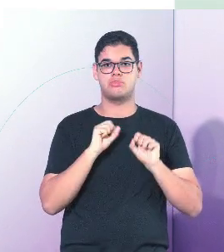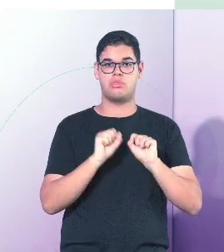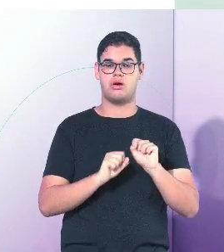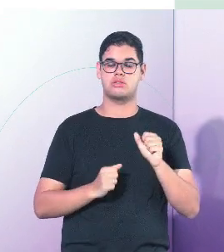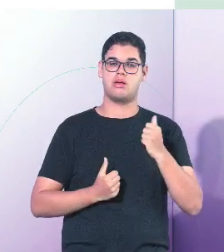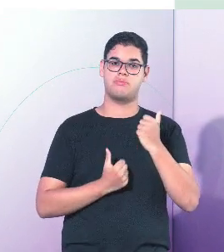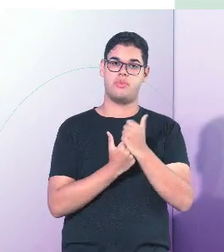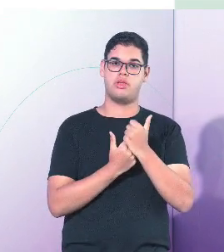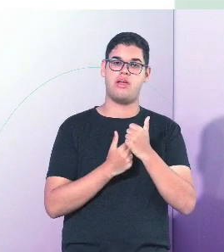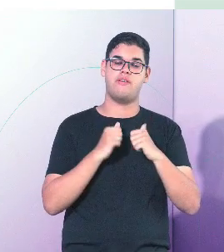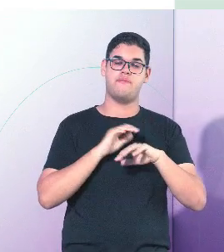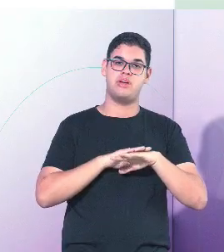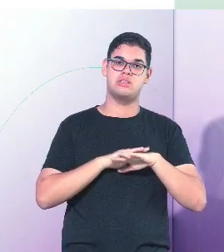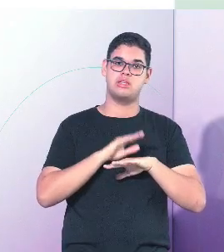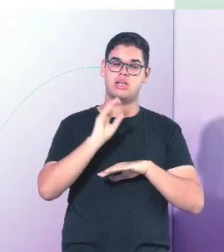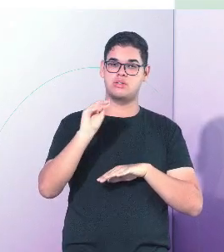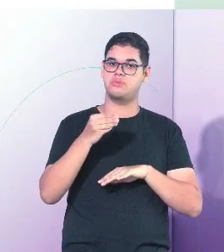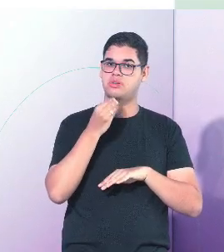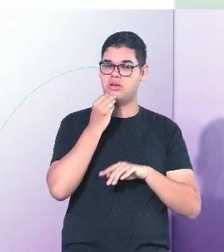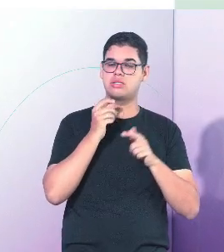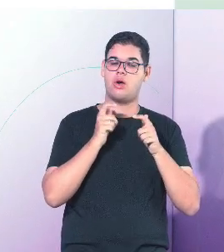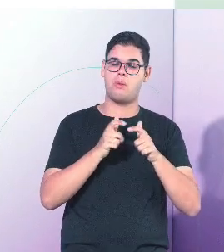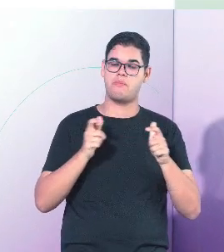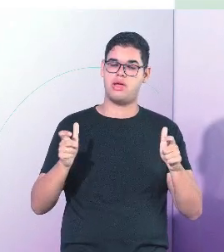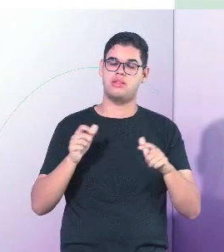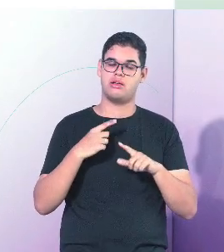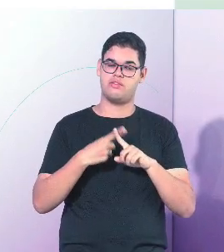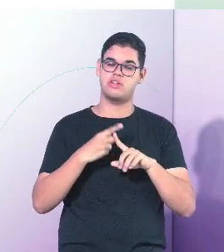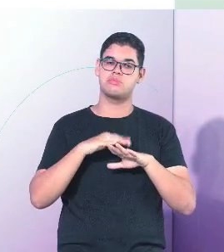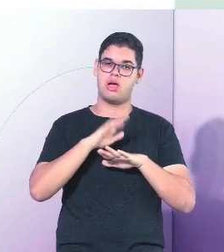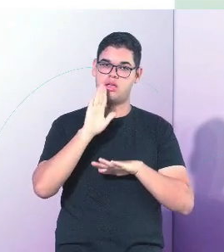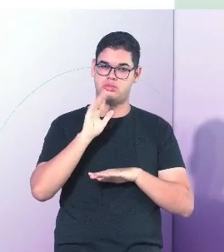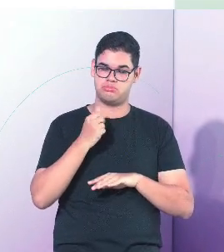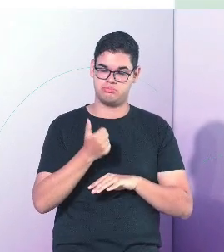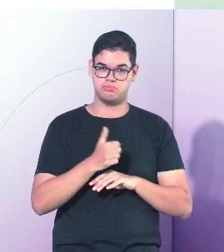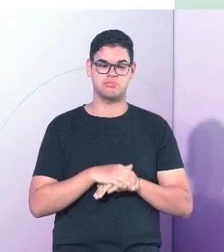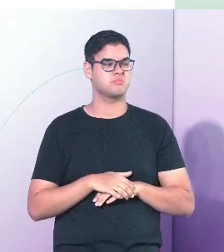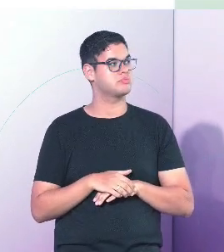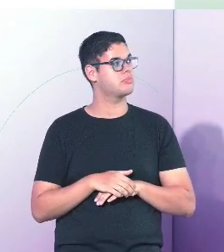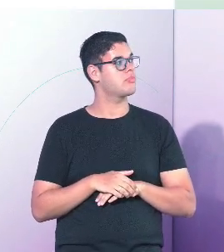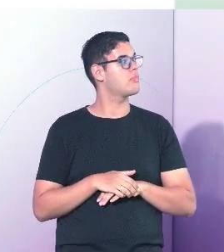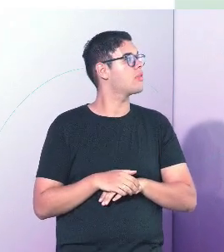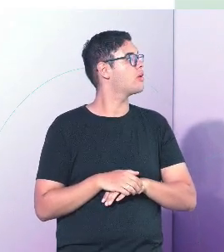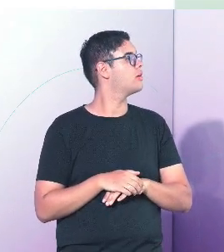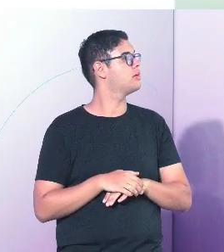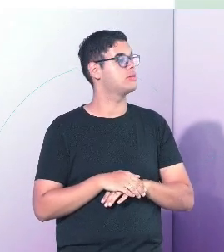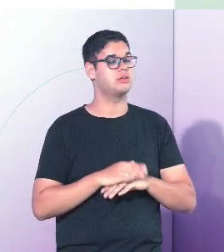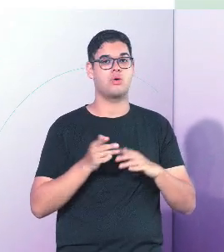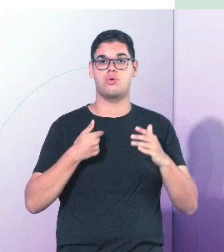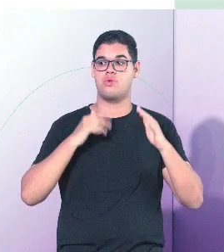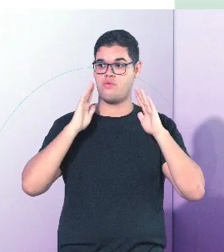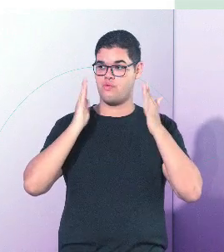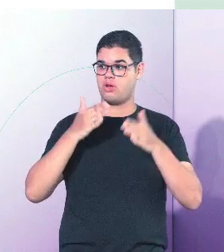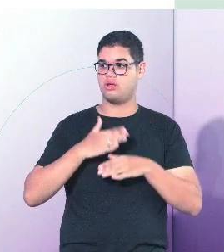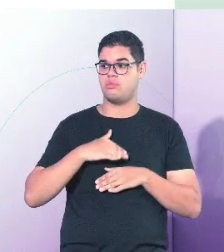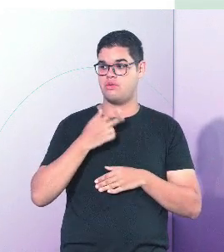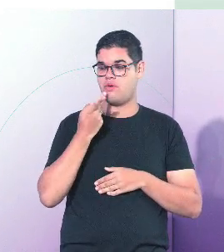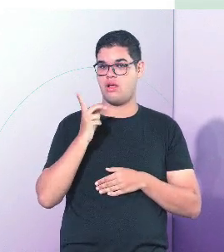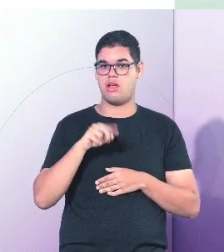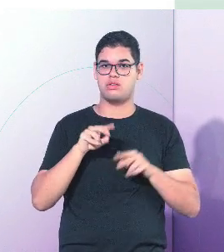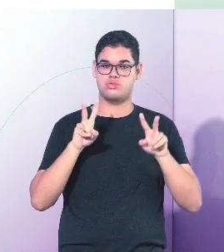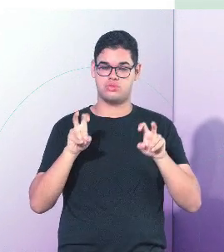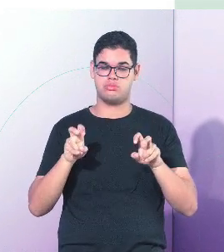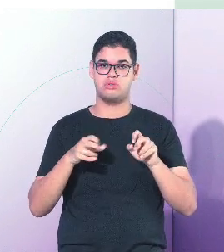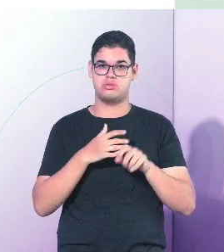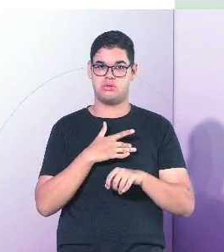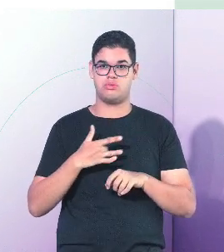com que esse acesso aumente cada vez mais. Como o foco da minha fala é na saúde suplementar, eu vou trazer